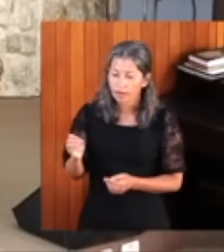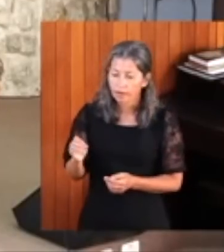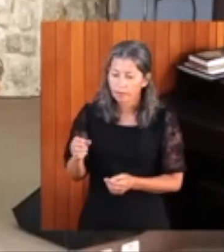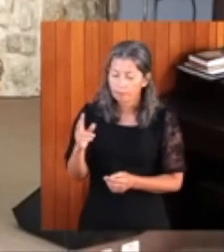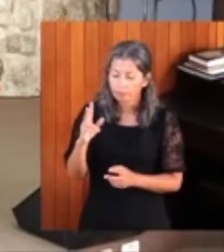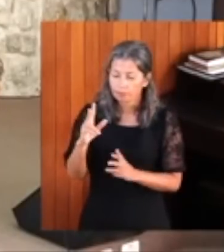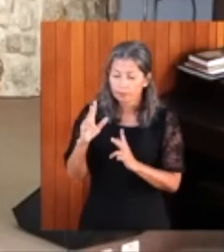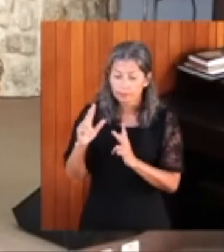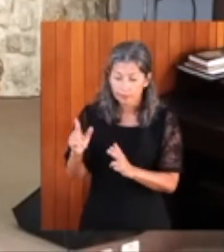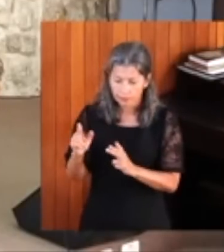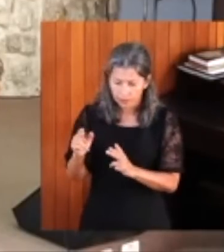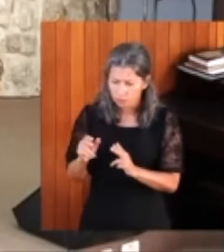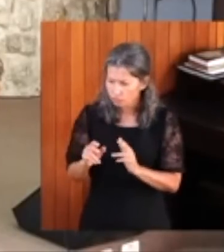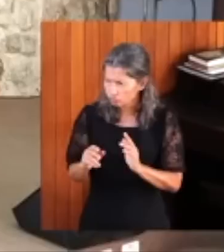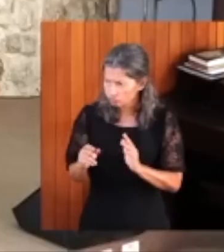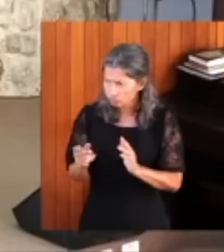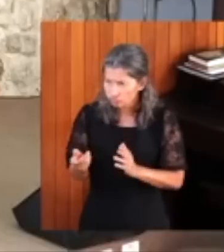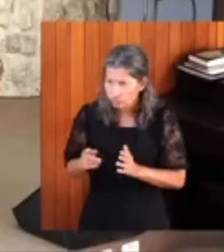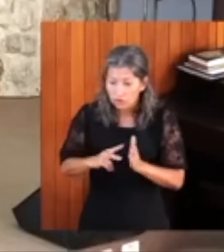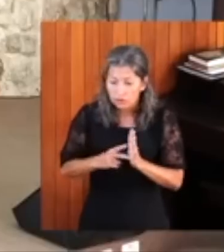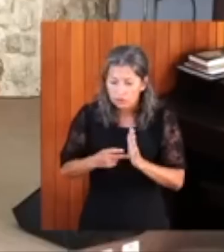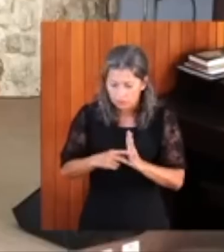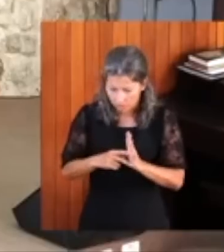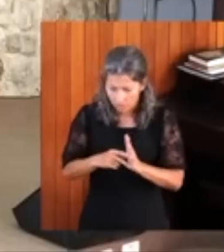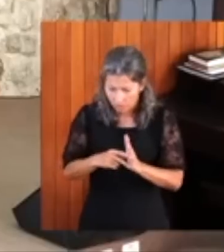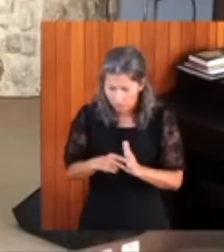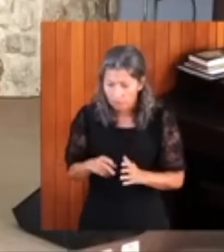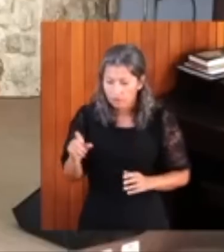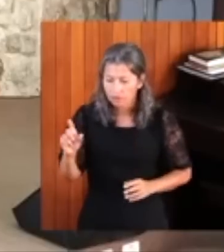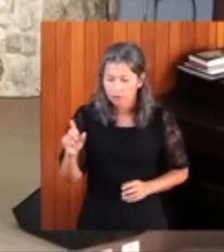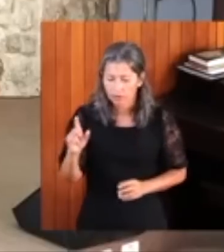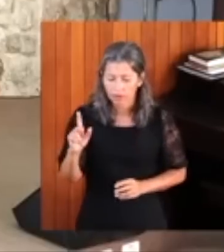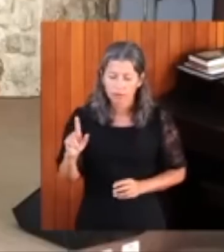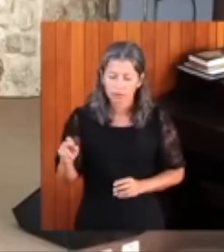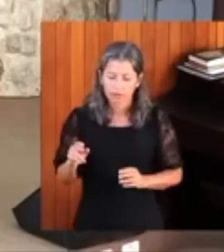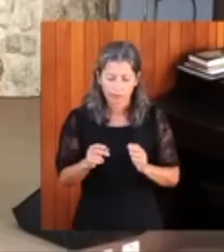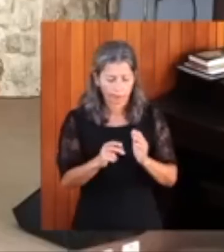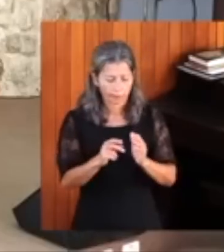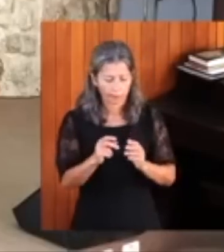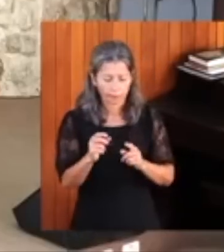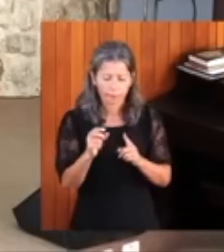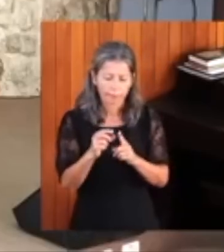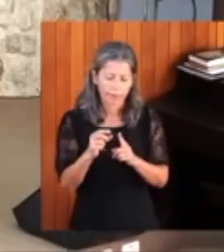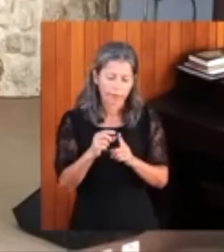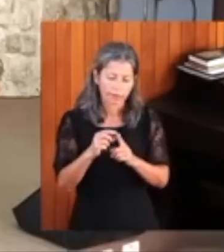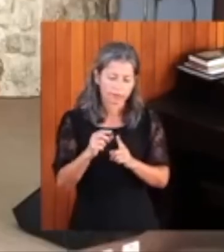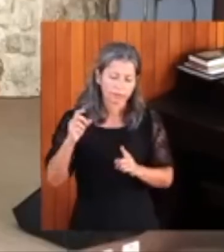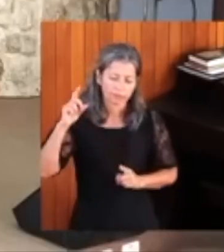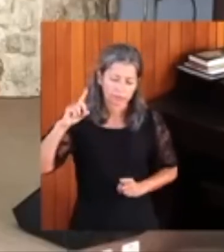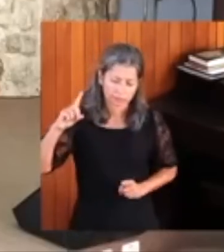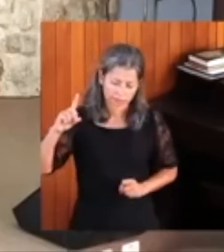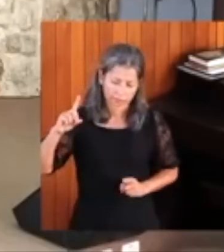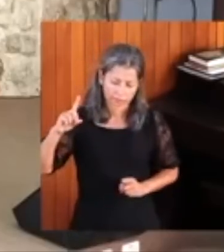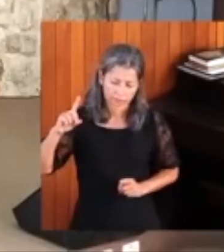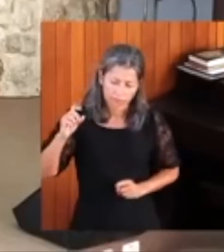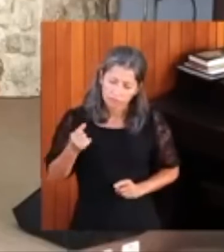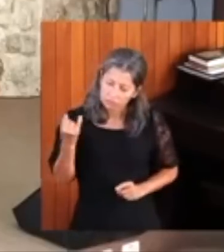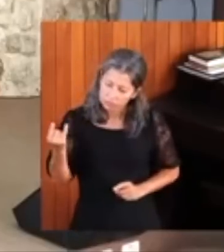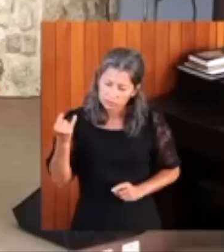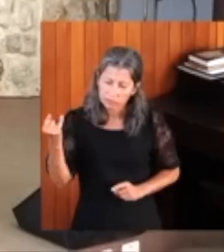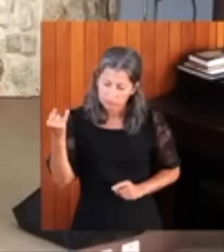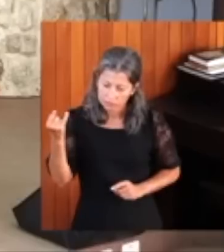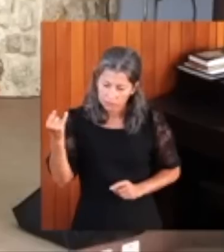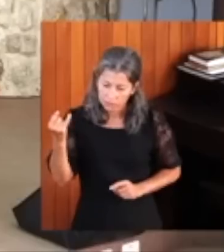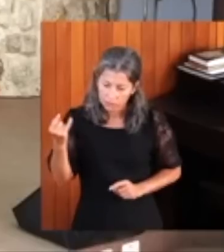aqui a escassez da palavra. Mas o azeite e o vinho, que são símbolos do sangue de Cristo e do Espírito Santo, não foram danificados, porque estavam